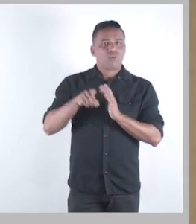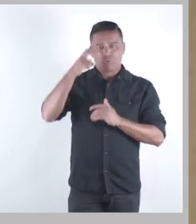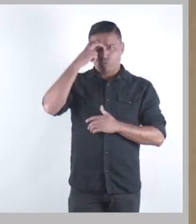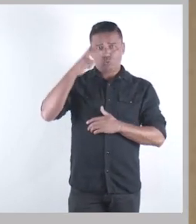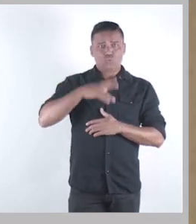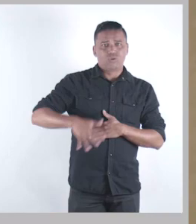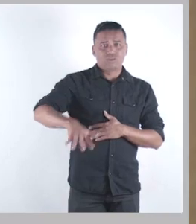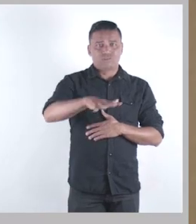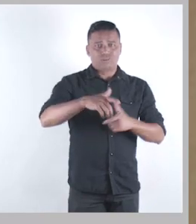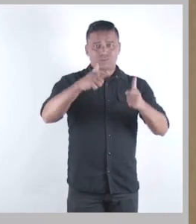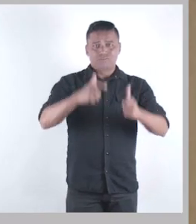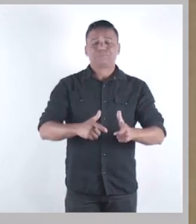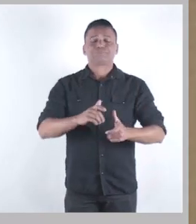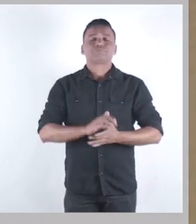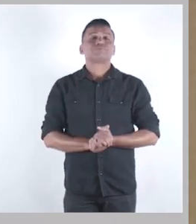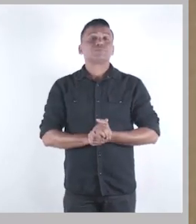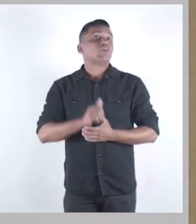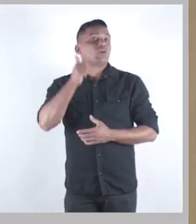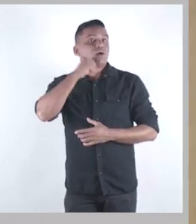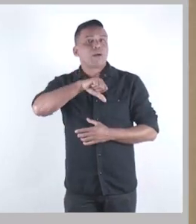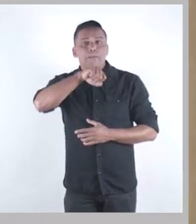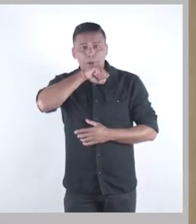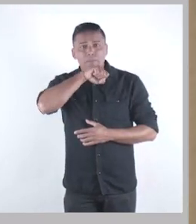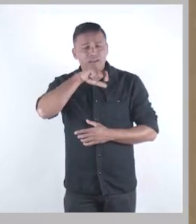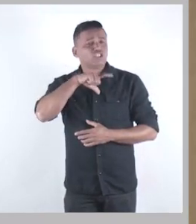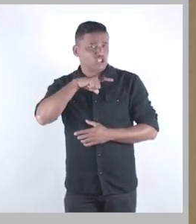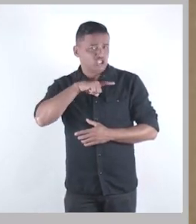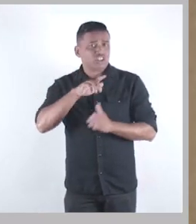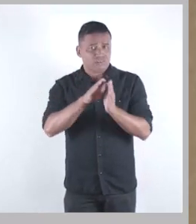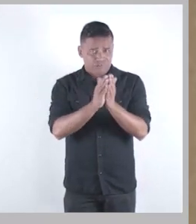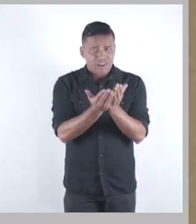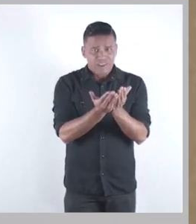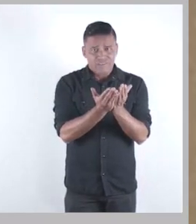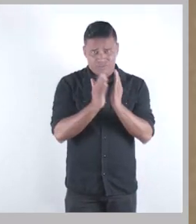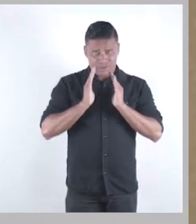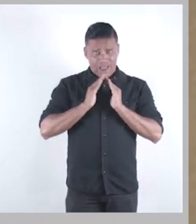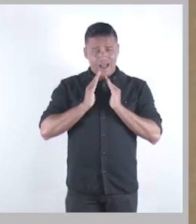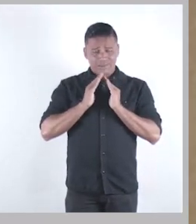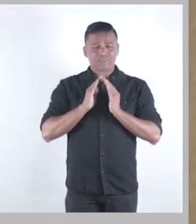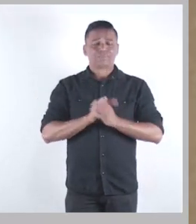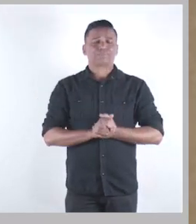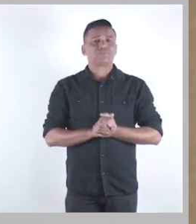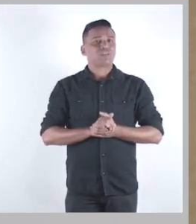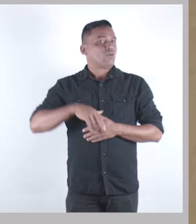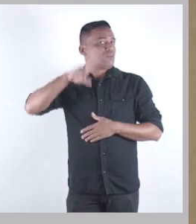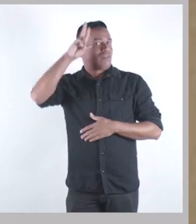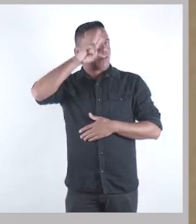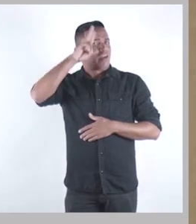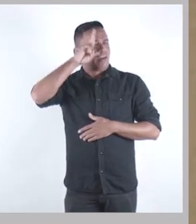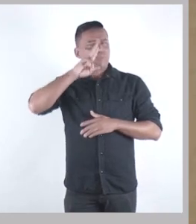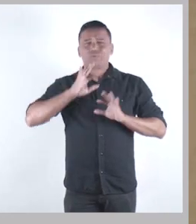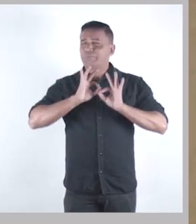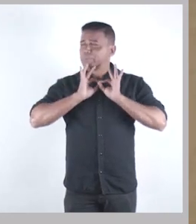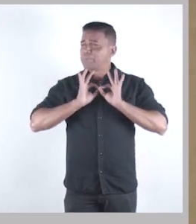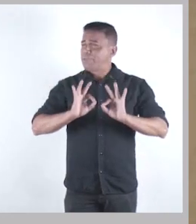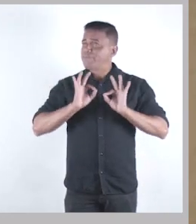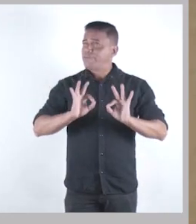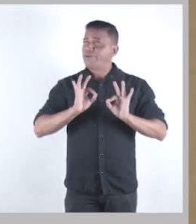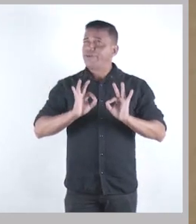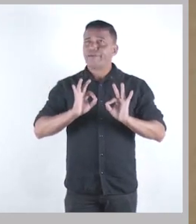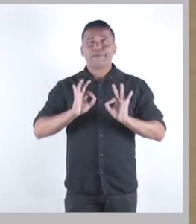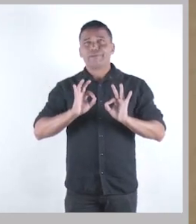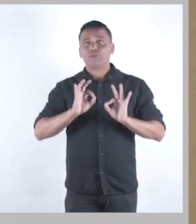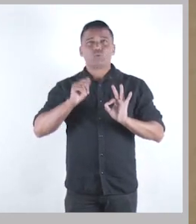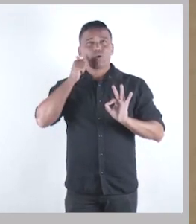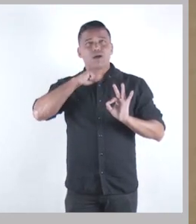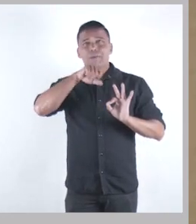tinha alguns desses livrinhos em casa. E eu me lembro perfeitamente de um que ela leu não